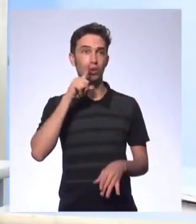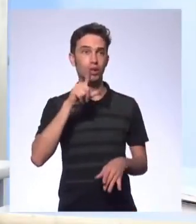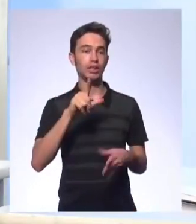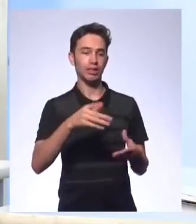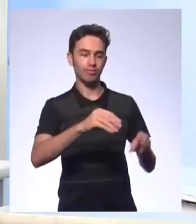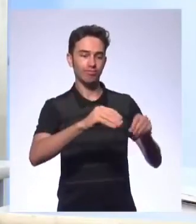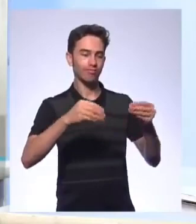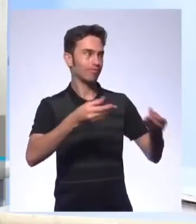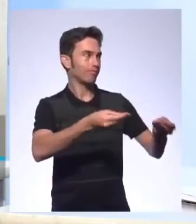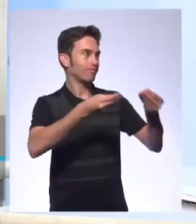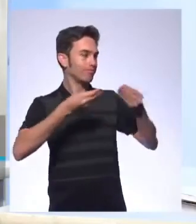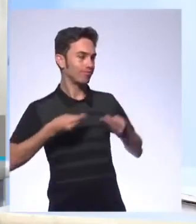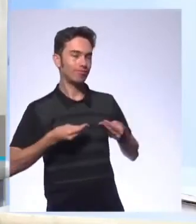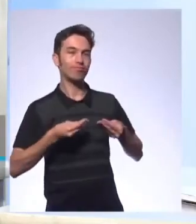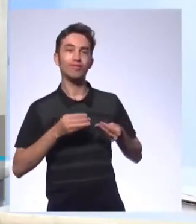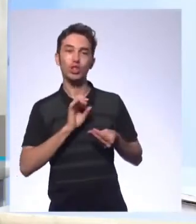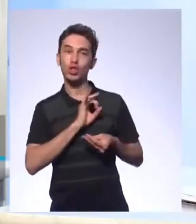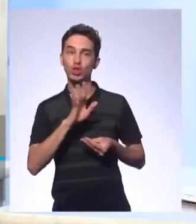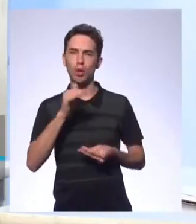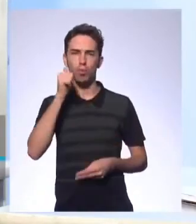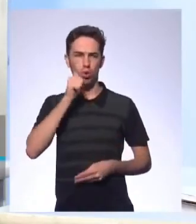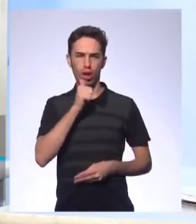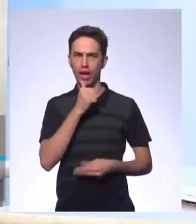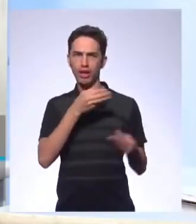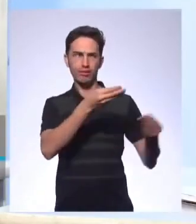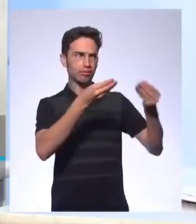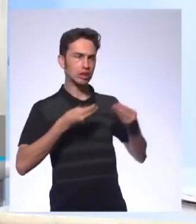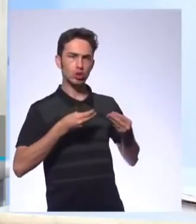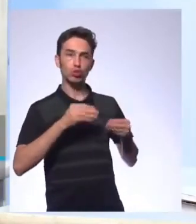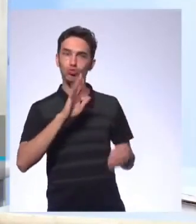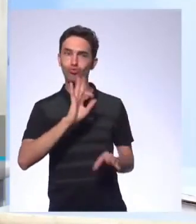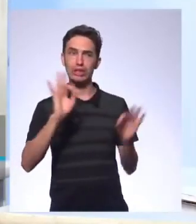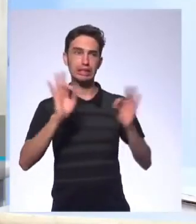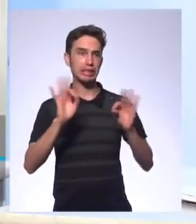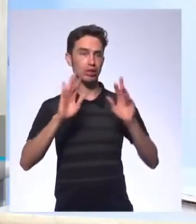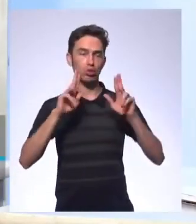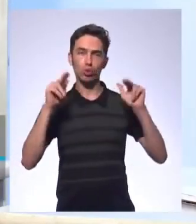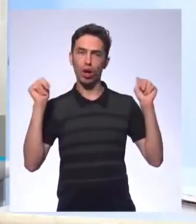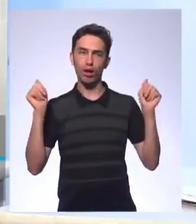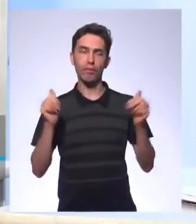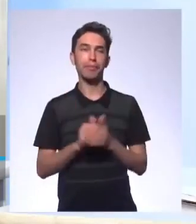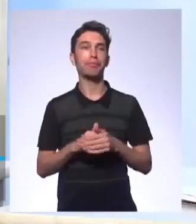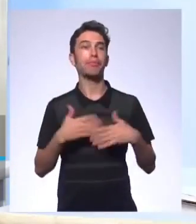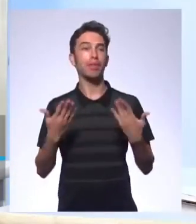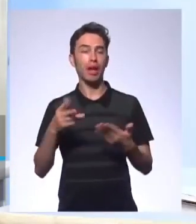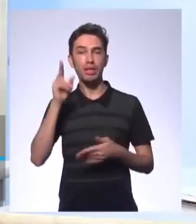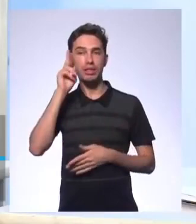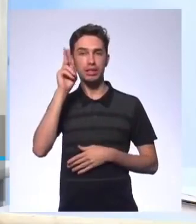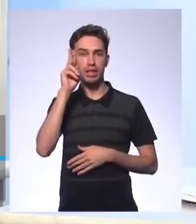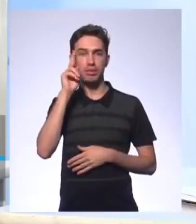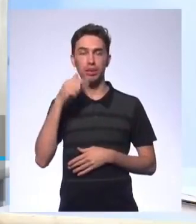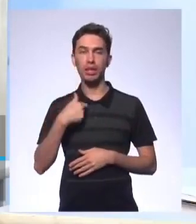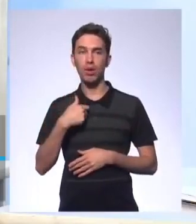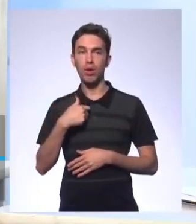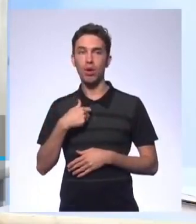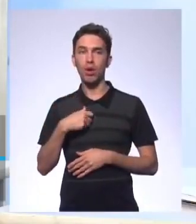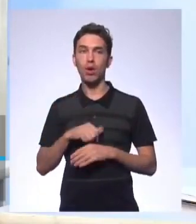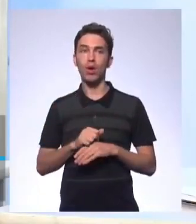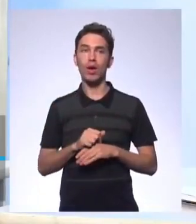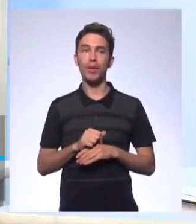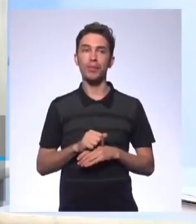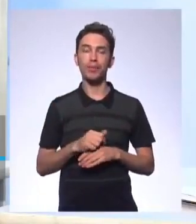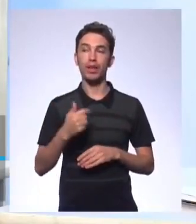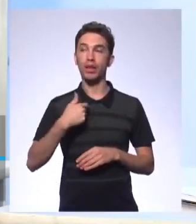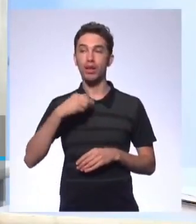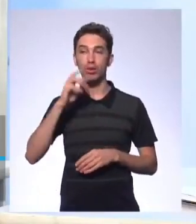aí, eu sou um nobre, eu tenho muitas terras, só que vocês se lembram que tem uma galera invadindo aqui, está um clima meio que de